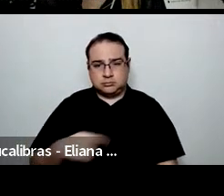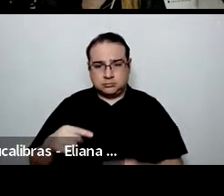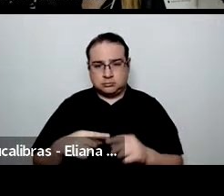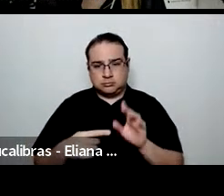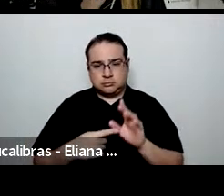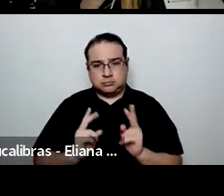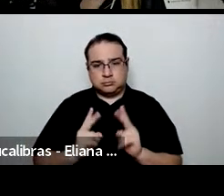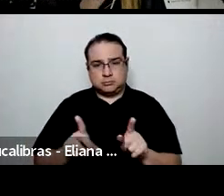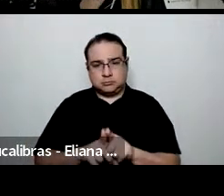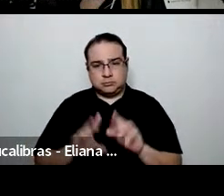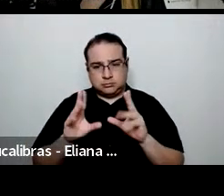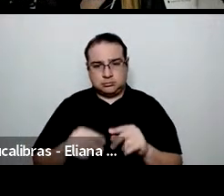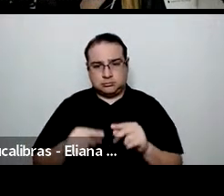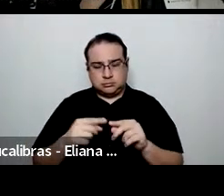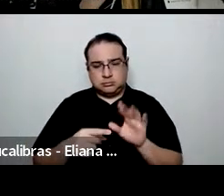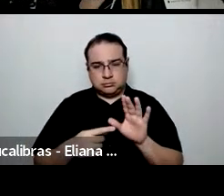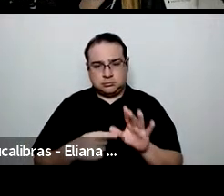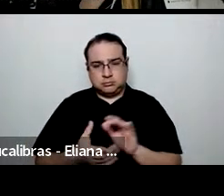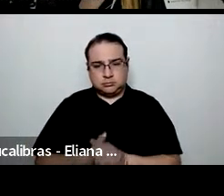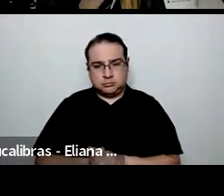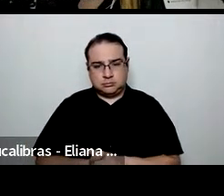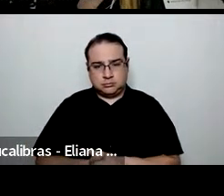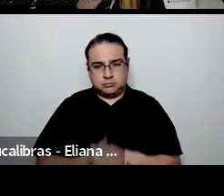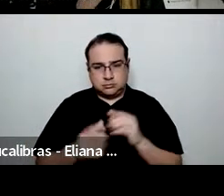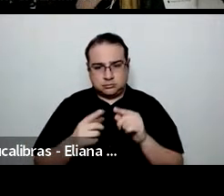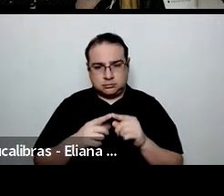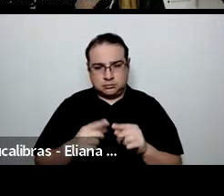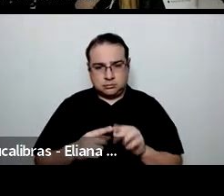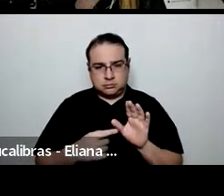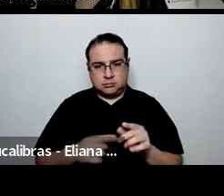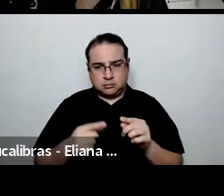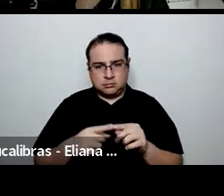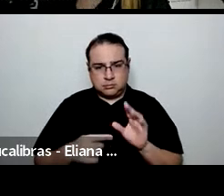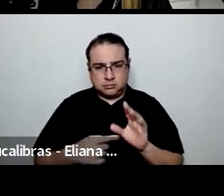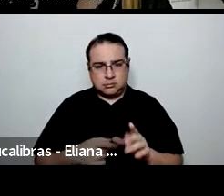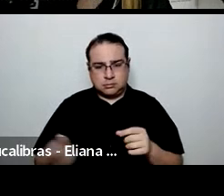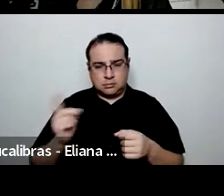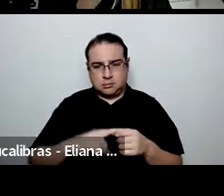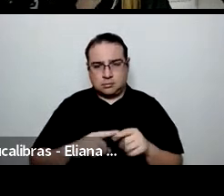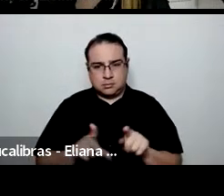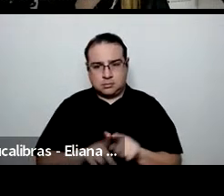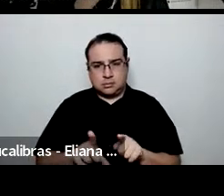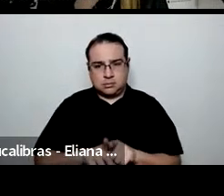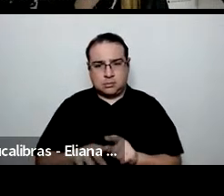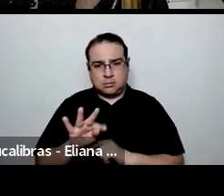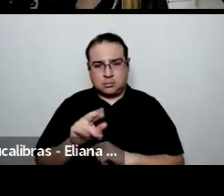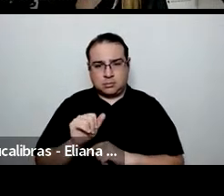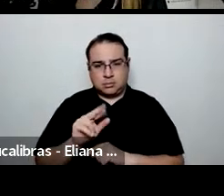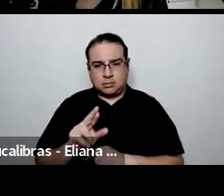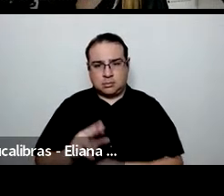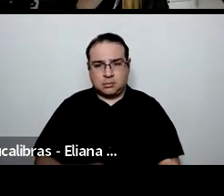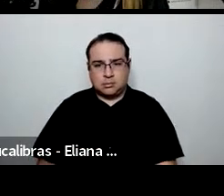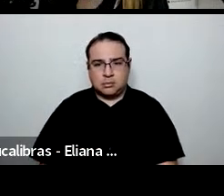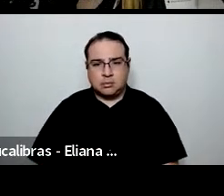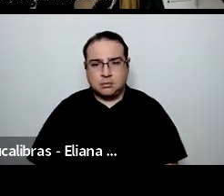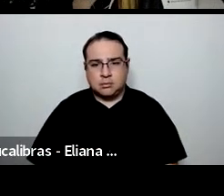própria vai manter integralmente para ser pelos formadores levou a palavra o senhor Renato